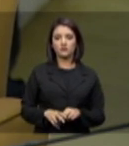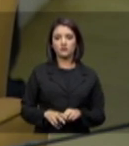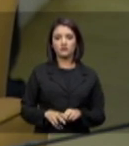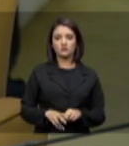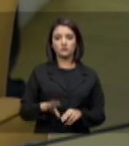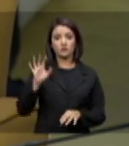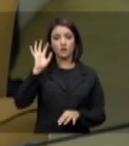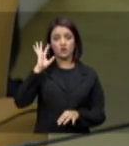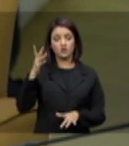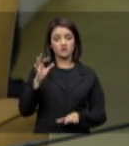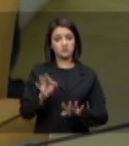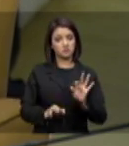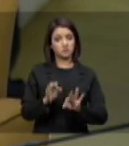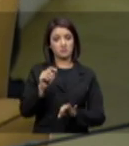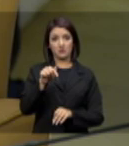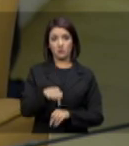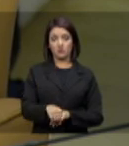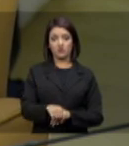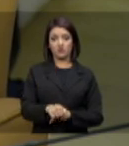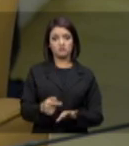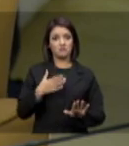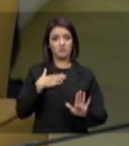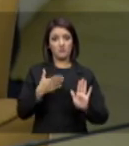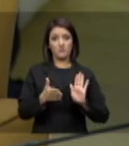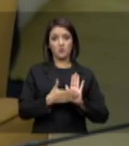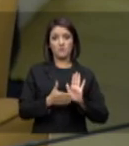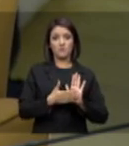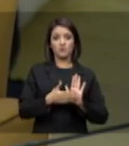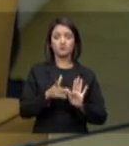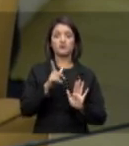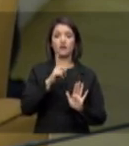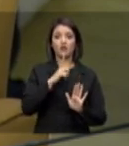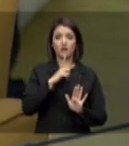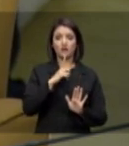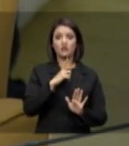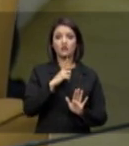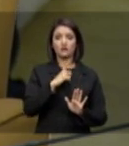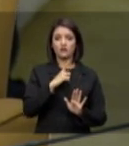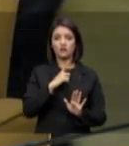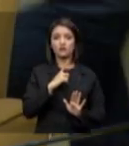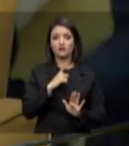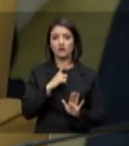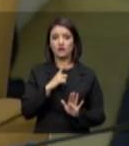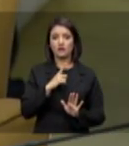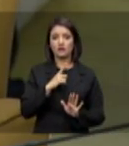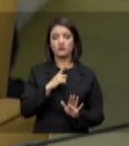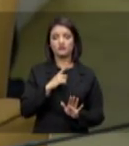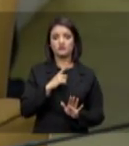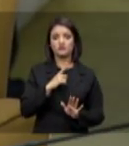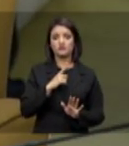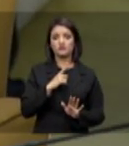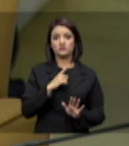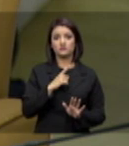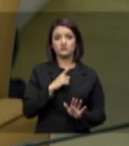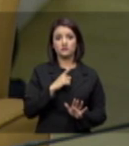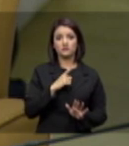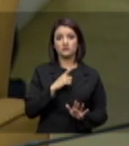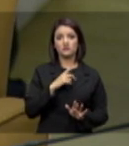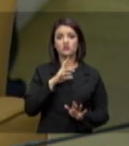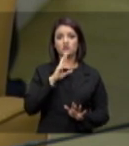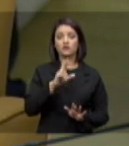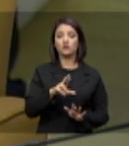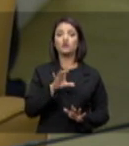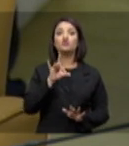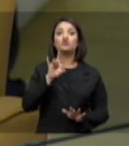né e propõe o que haja o referendo do pronunciamento com